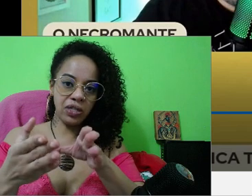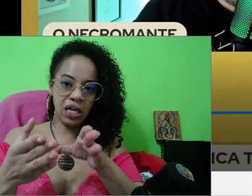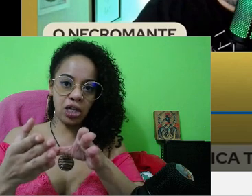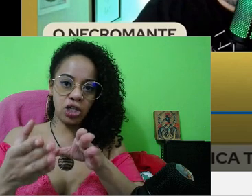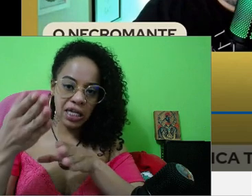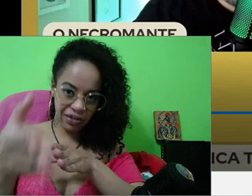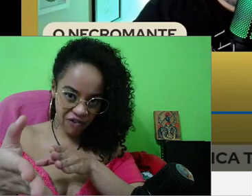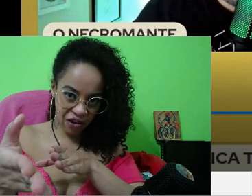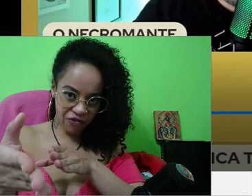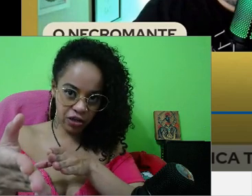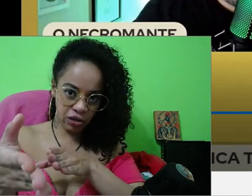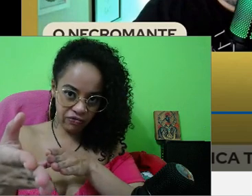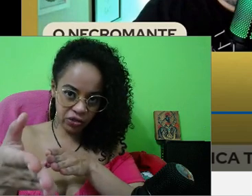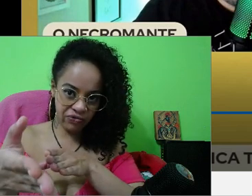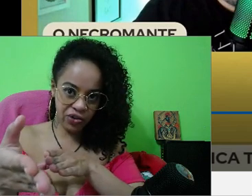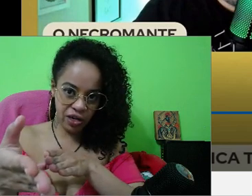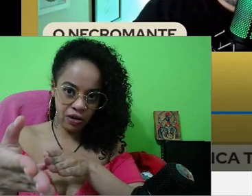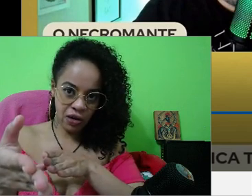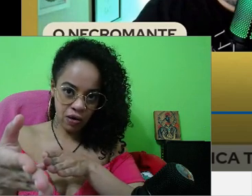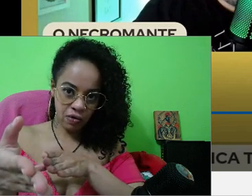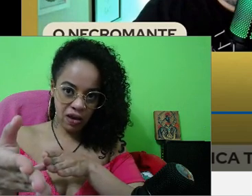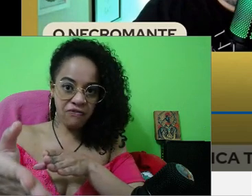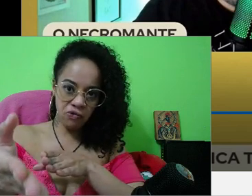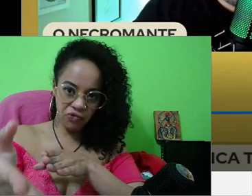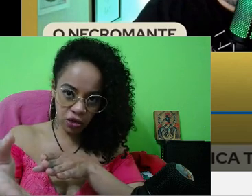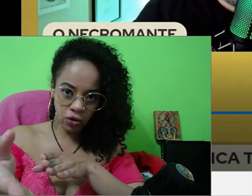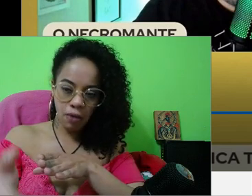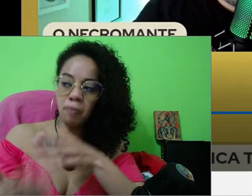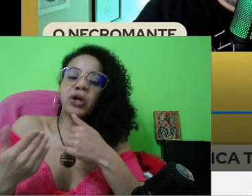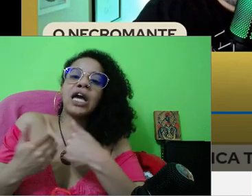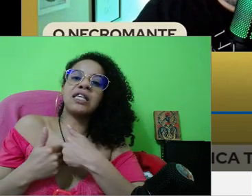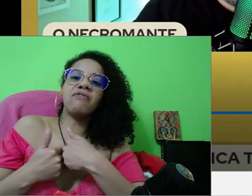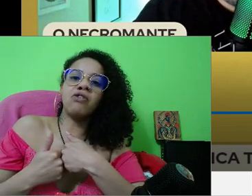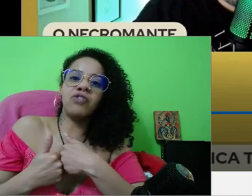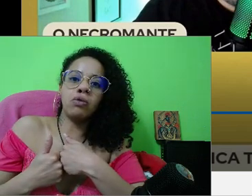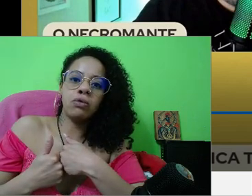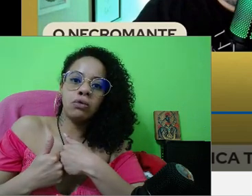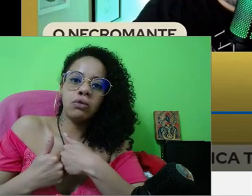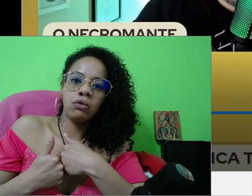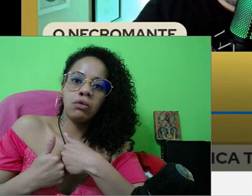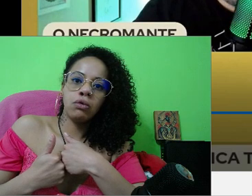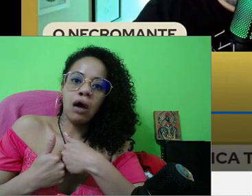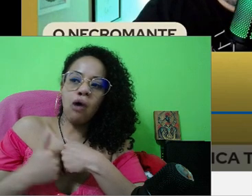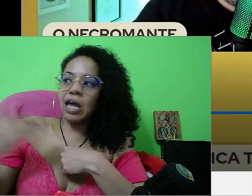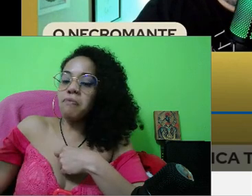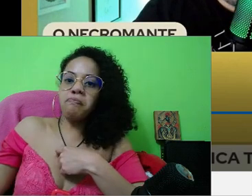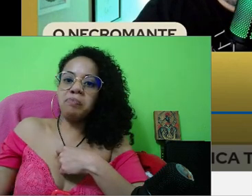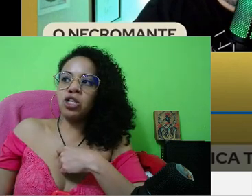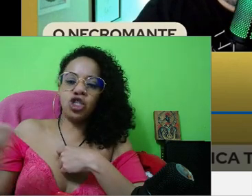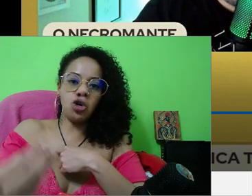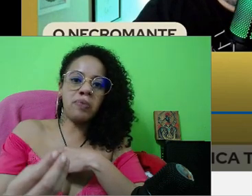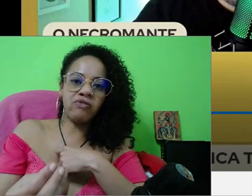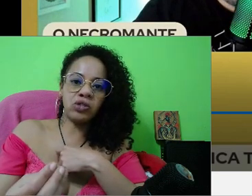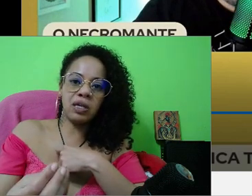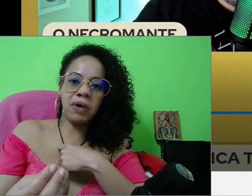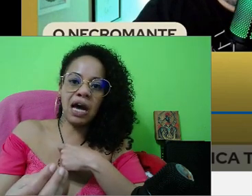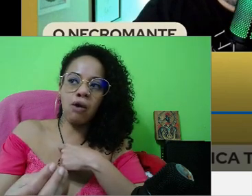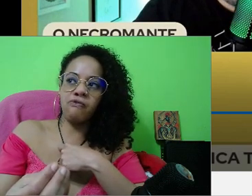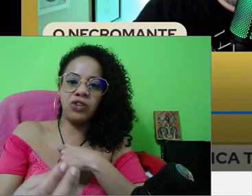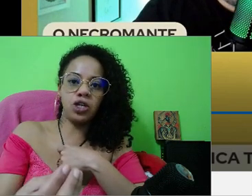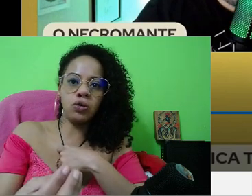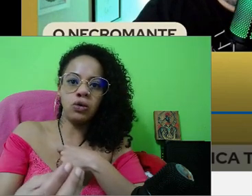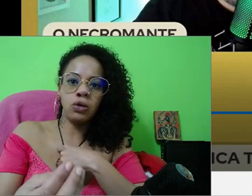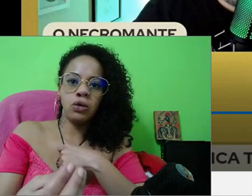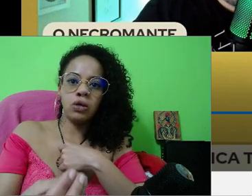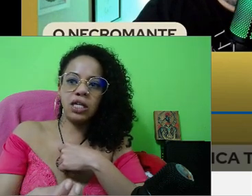porque é o seguinte você vai ficar falando que você foi envolvido Por que que você envolveu Alguém pediu para você